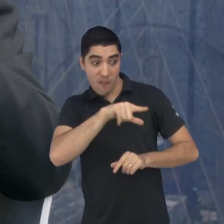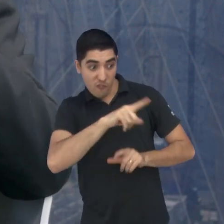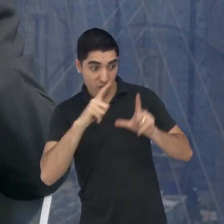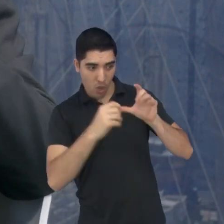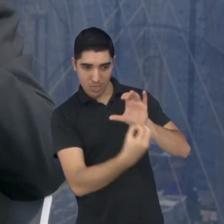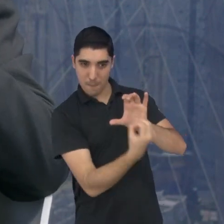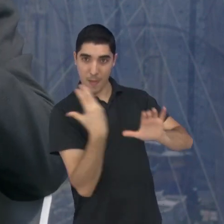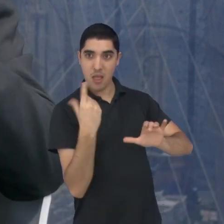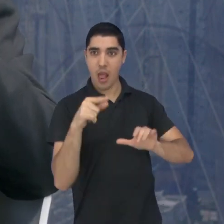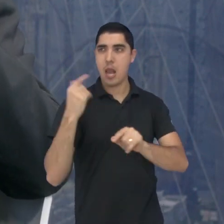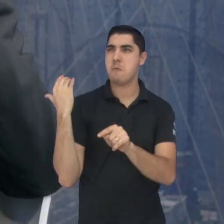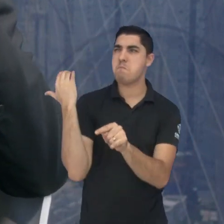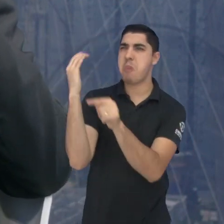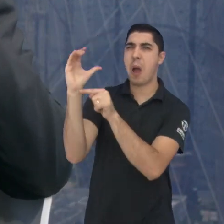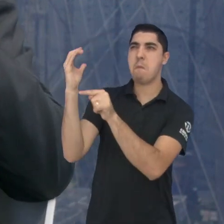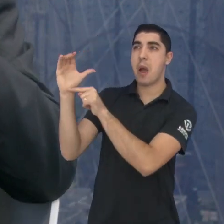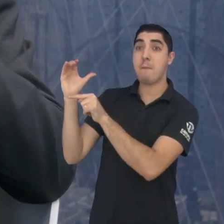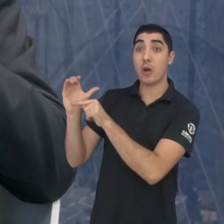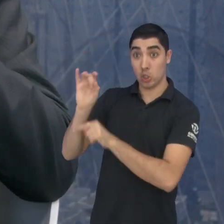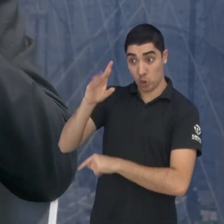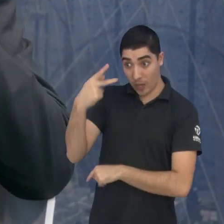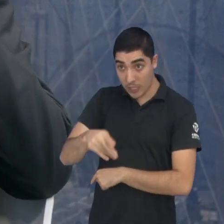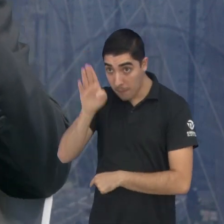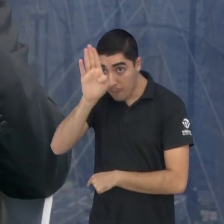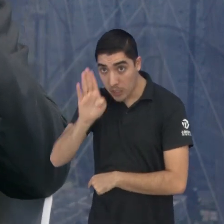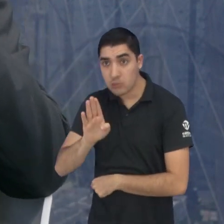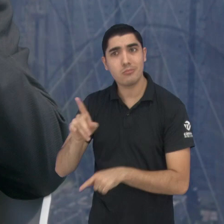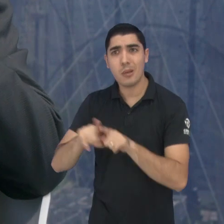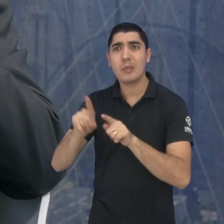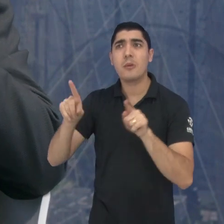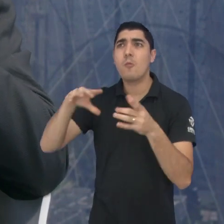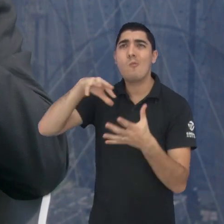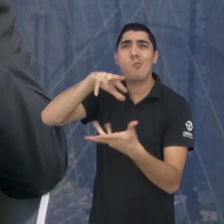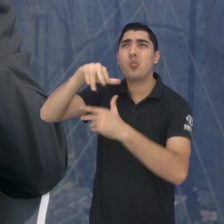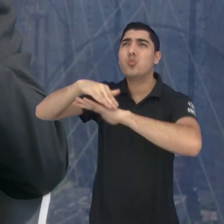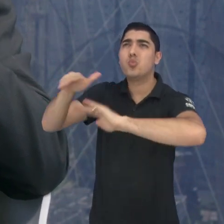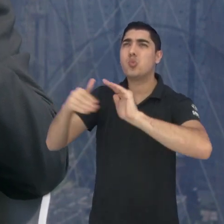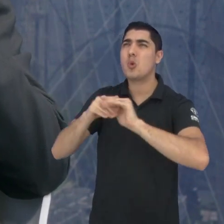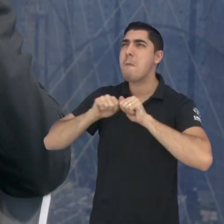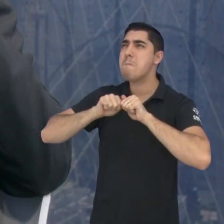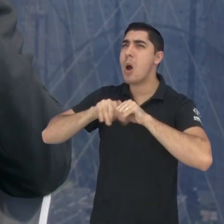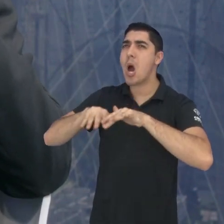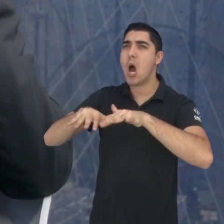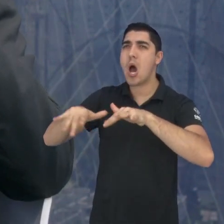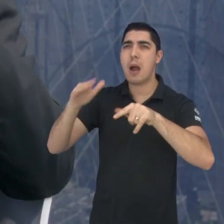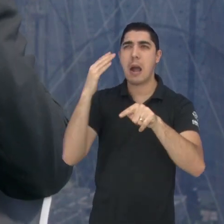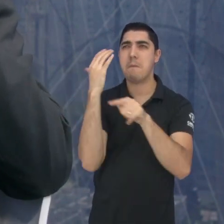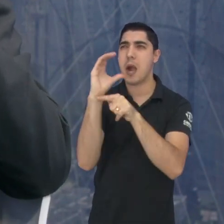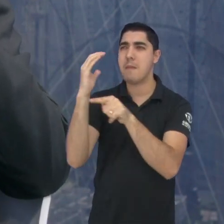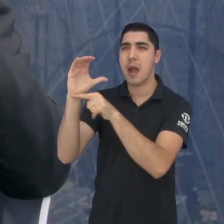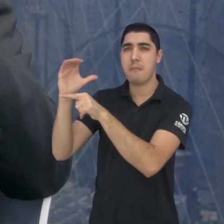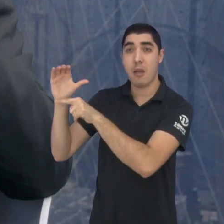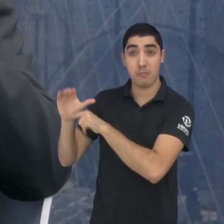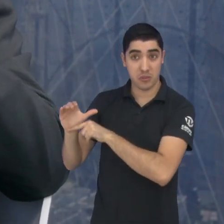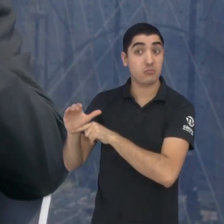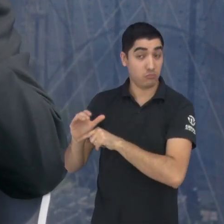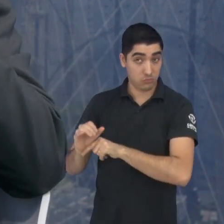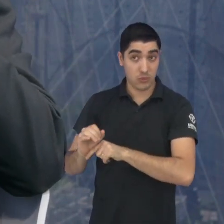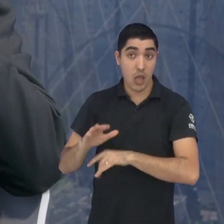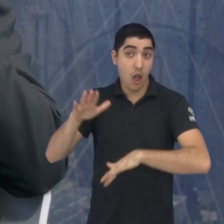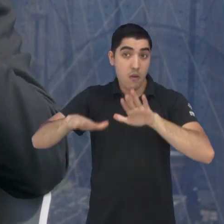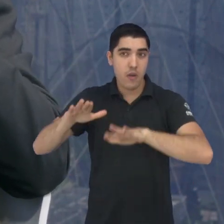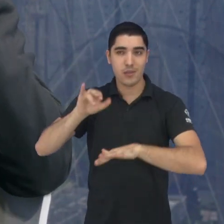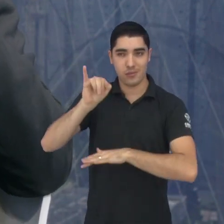pessoas, e não só no país, né? Compartilhe esse material com pessoas no mundo todo. Então, quando as pessoas começam a colocar imagens na